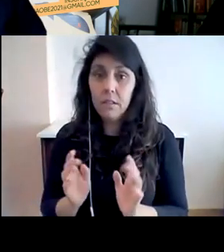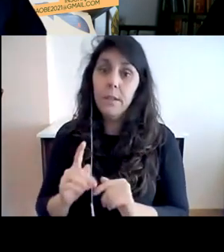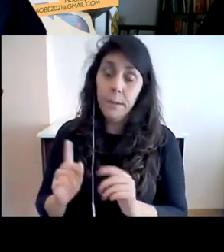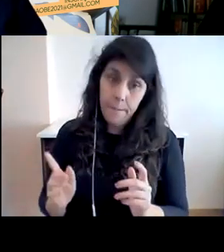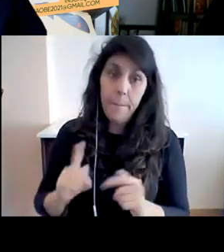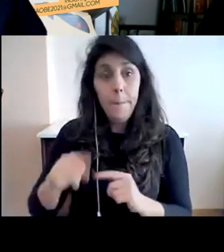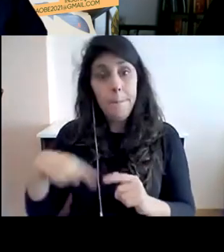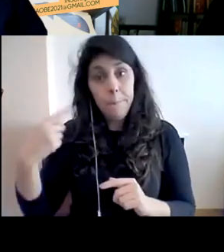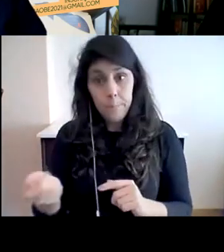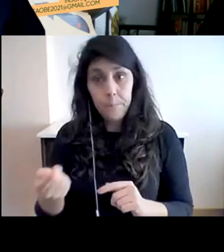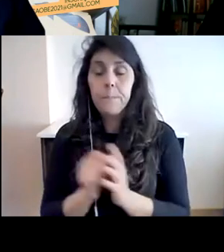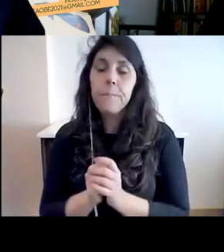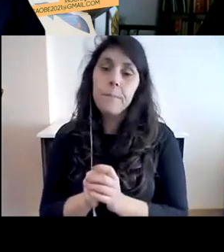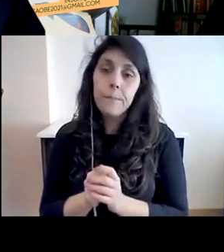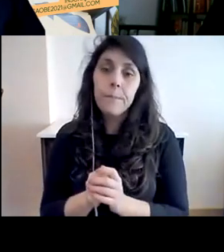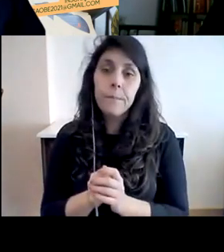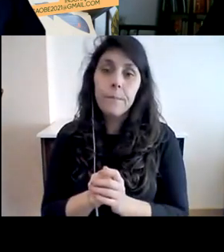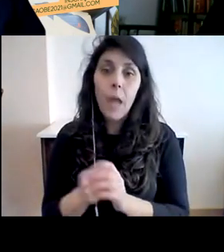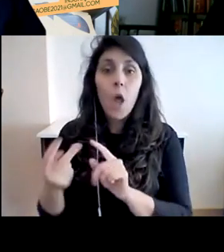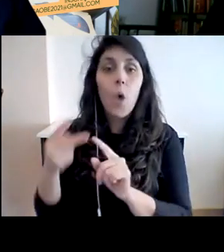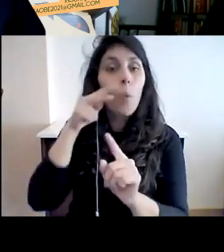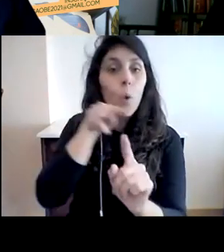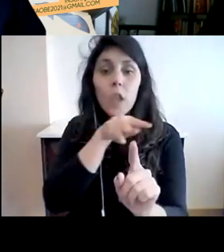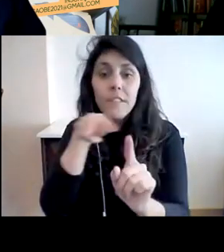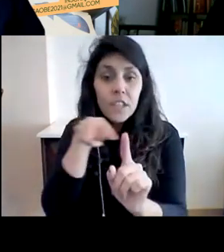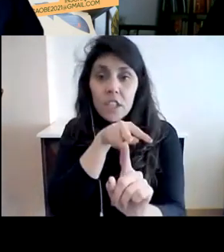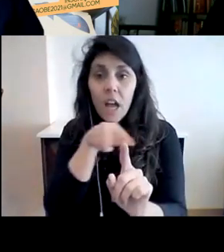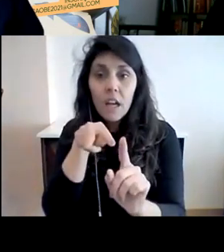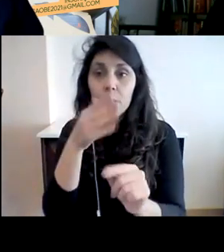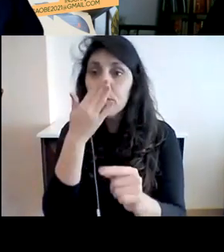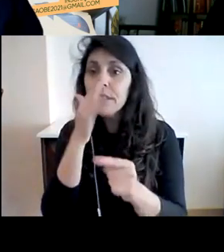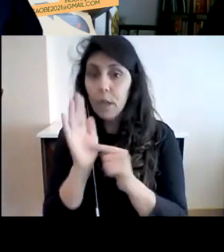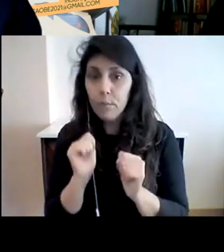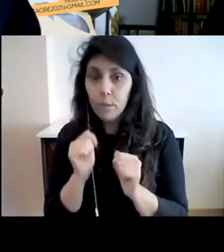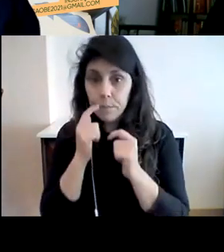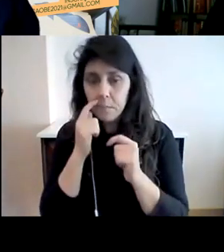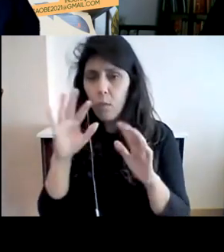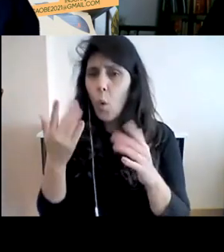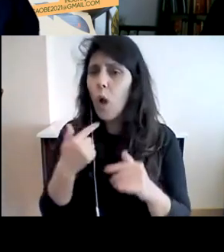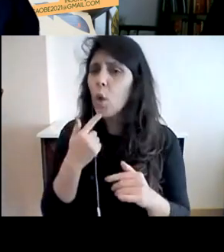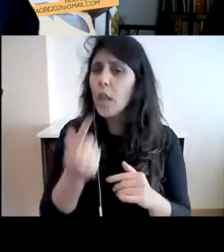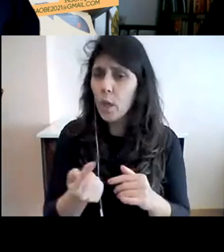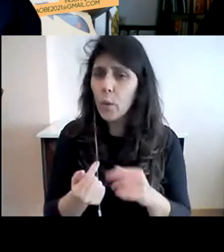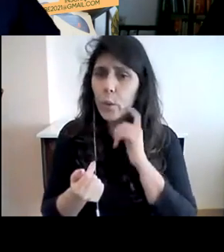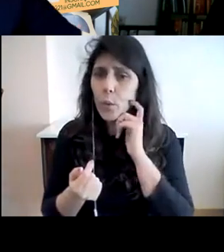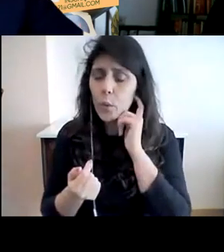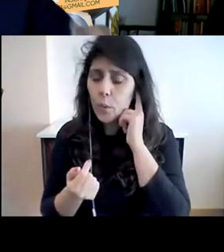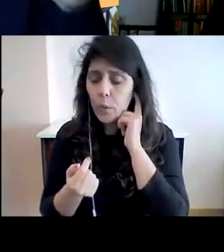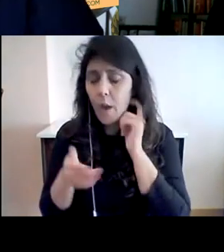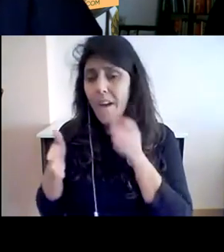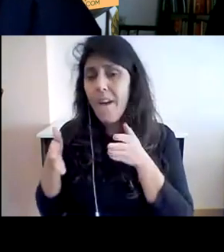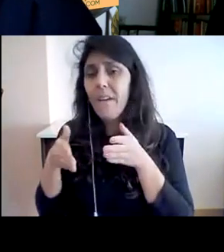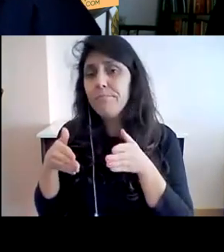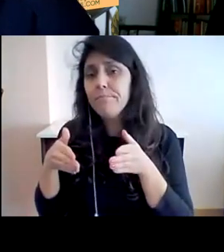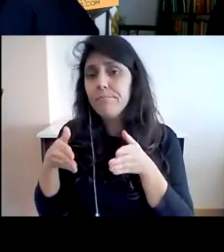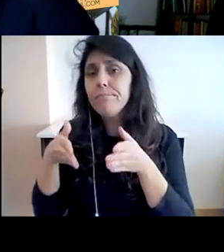Depois, do ponto de vista, por exemplo, se nós estivermos a olhar a via académica, quando eu dizia, era um bocado para facilidade de expressão,